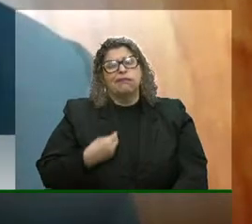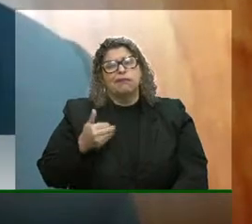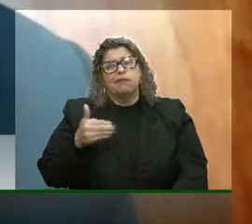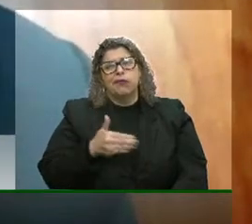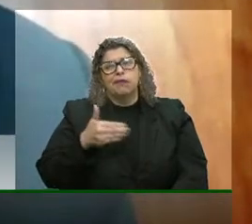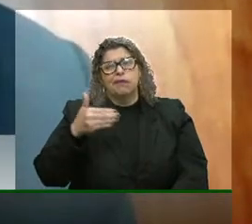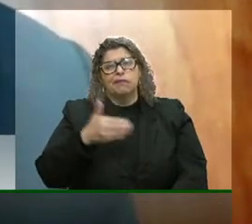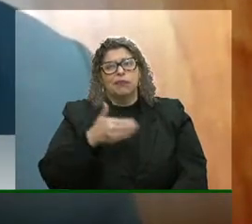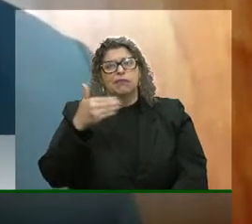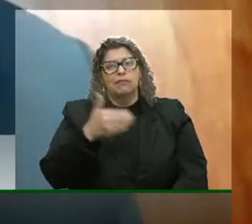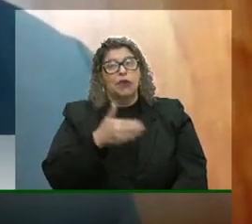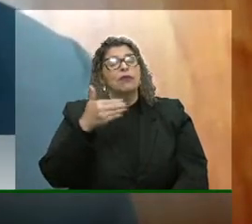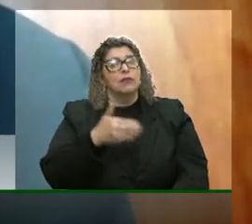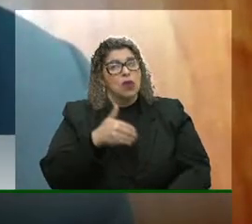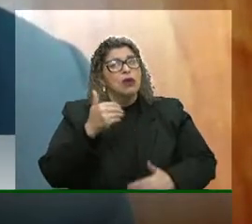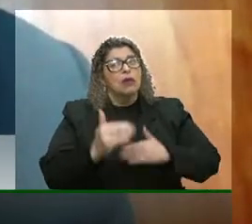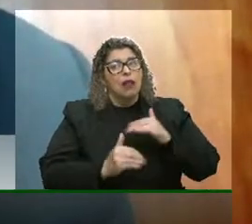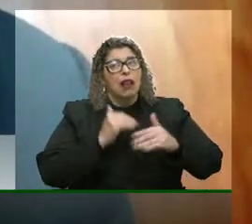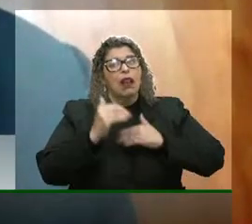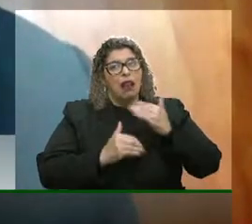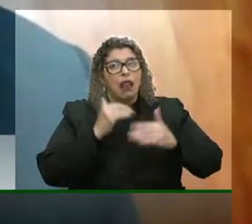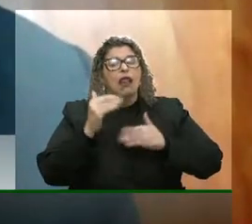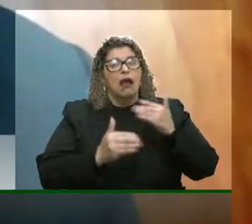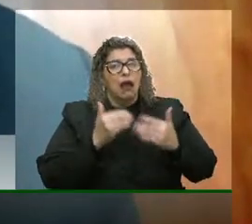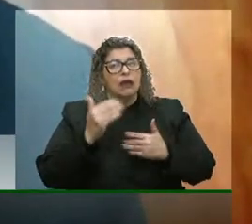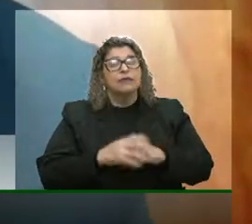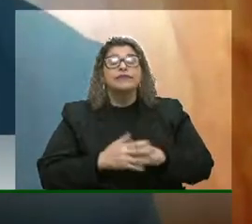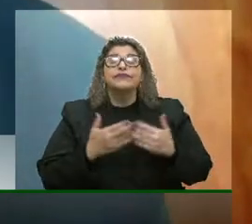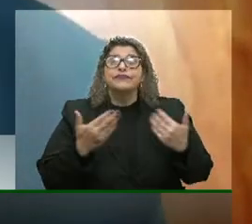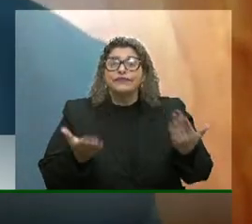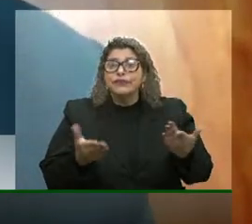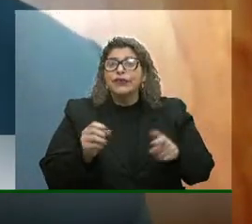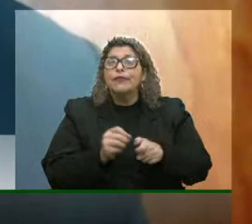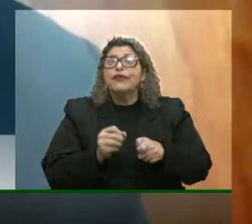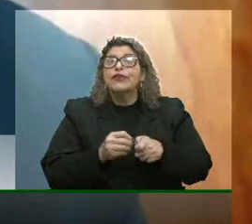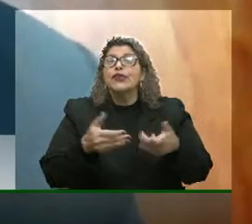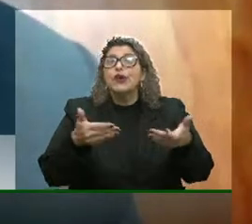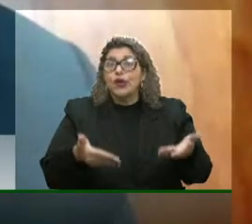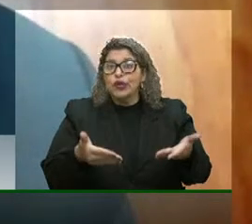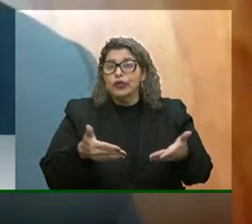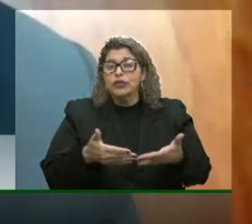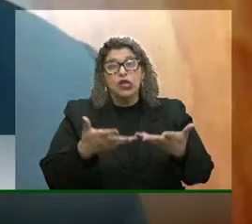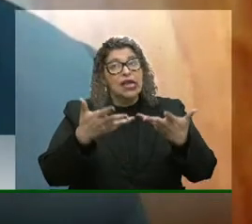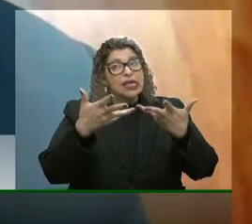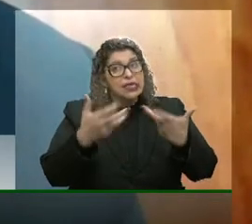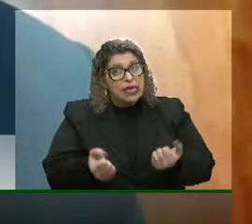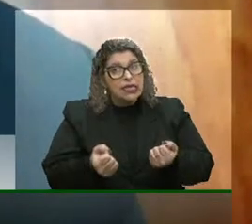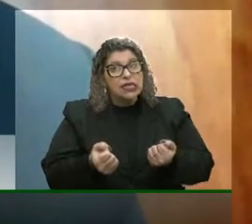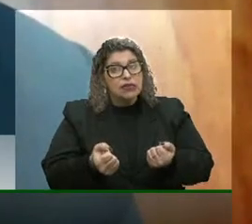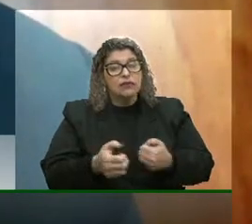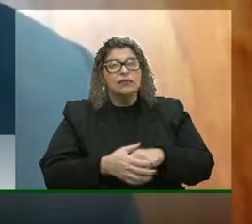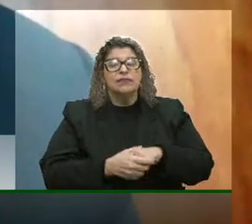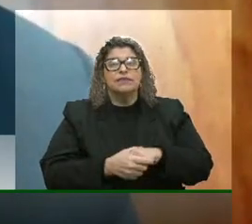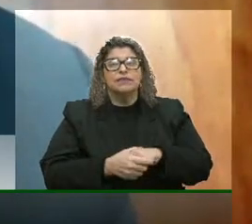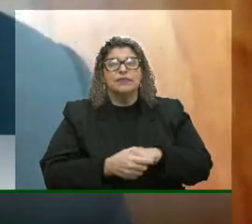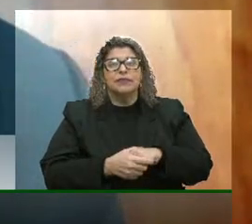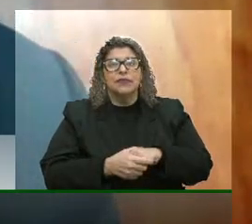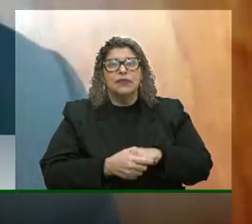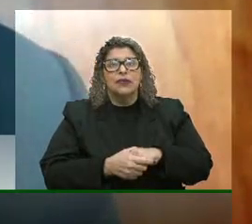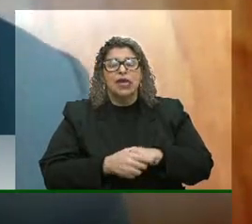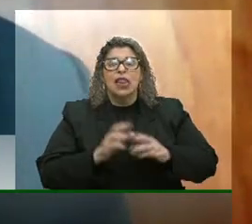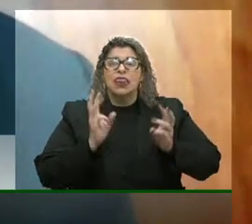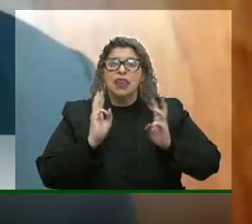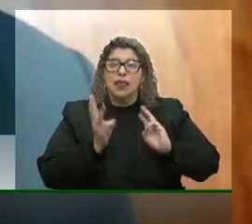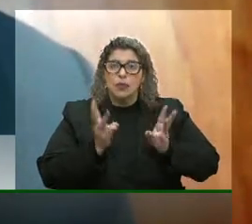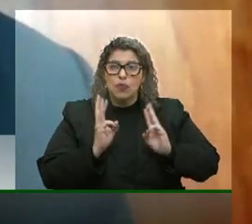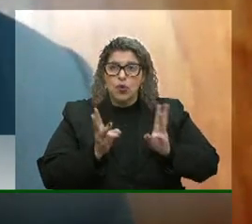que tiveram envolvidos com esse processo. E o que é que nós estamos fazendo aqui? Nós estamos permitindo que aqueles